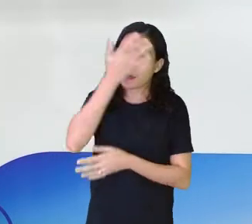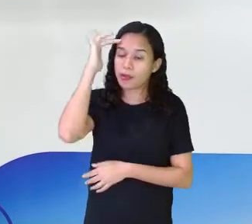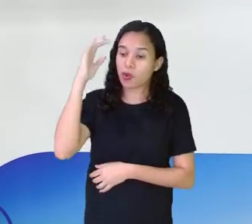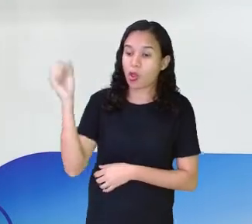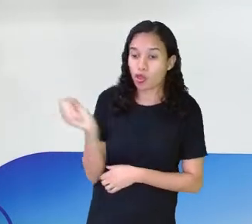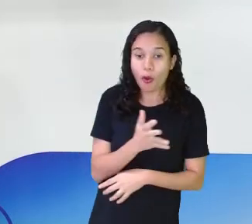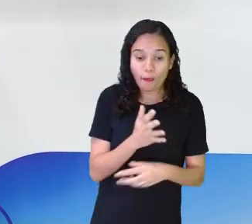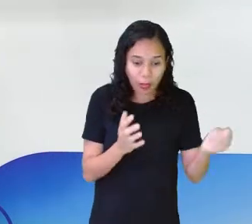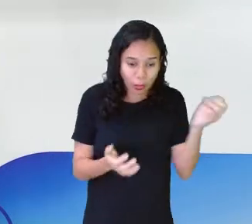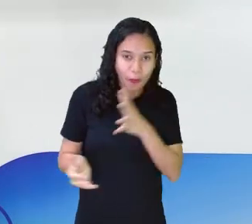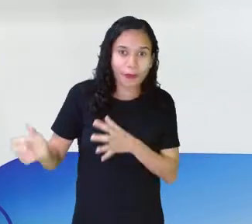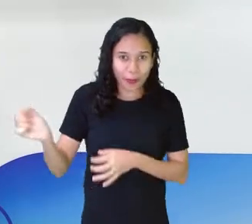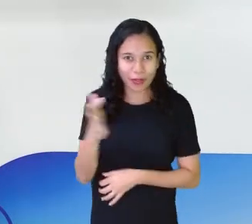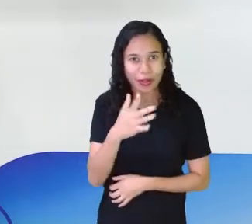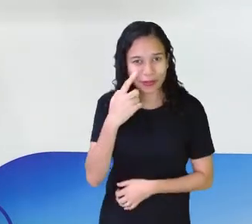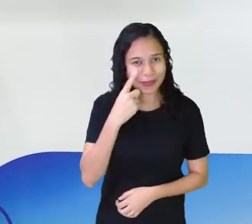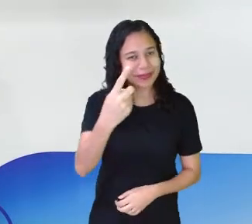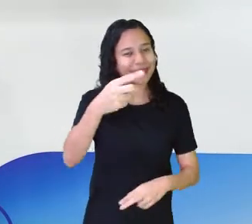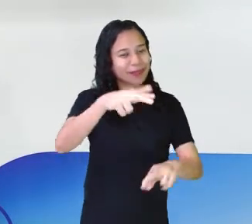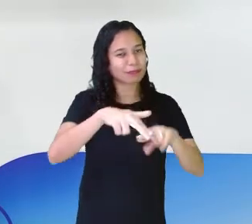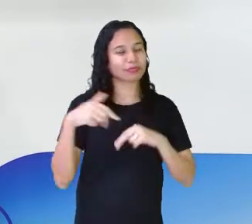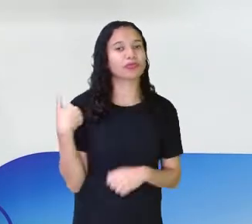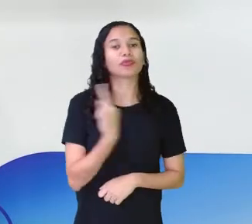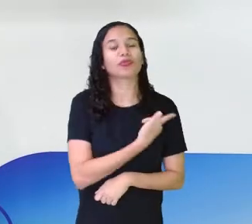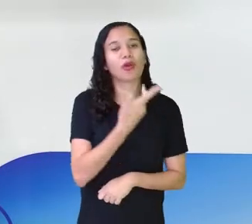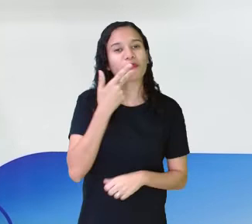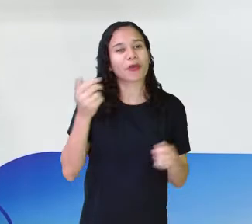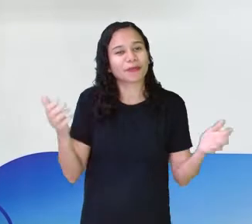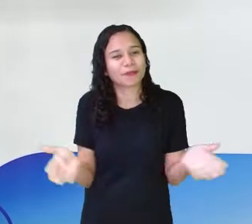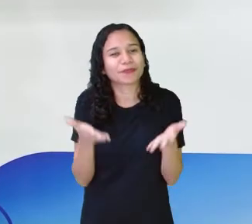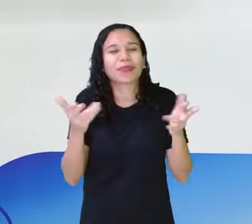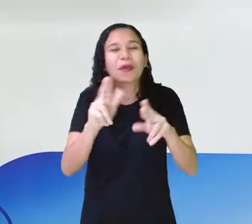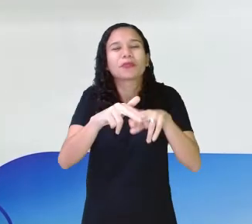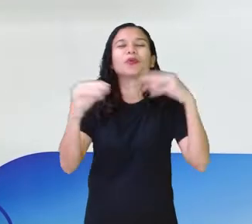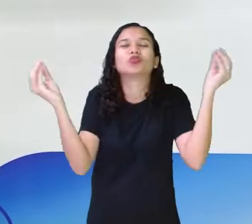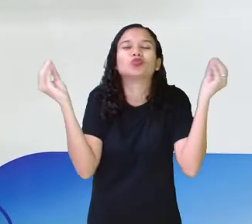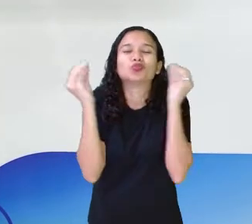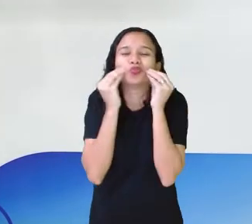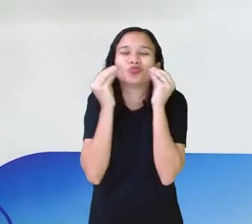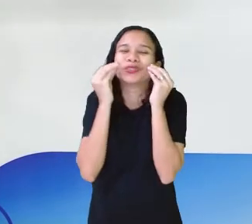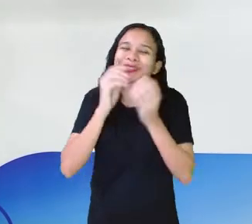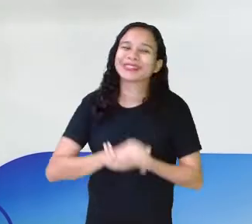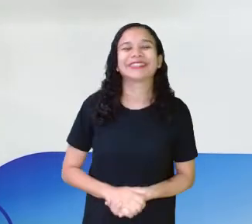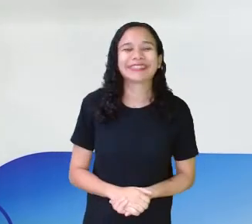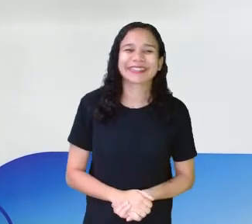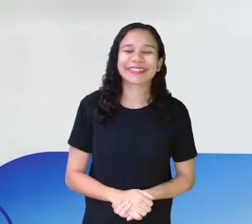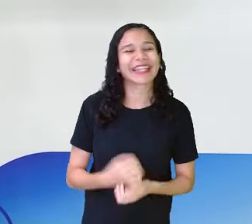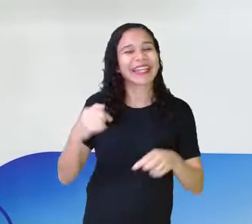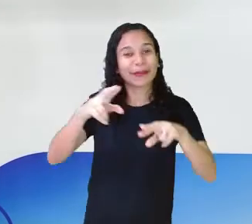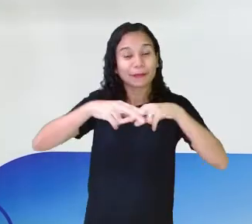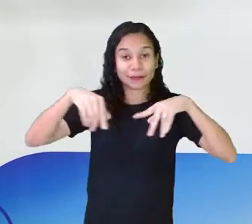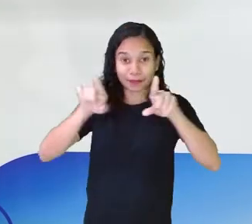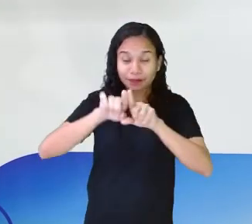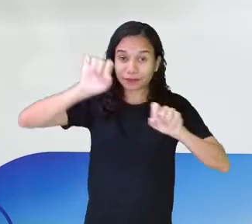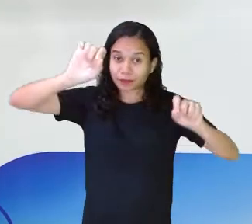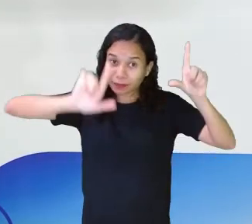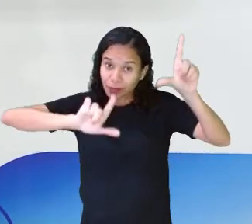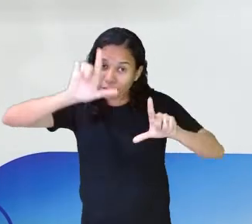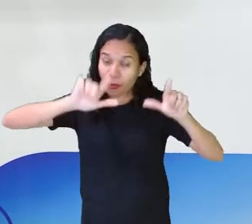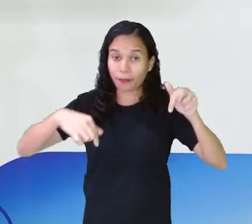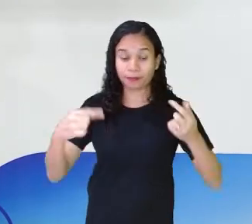entrando gente nova. Por isso que a gente reforça. Então, um beijo, Mário, para você. Além da TV,